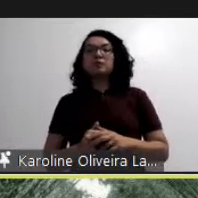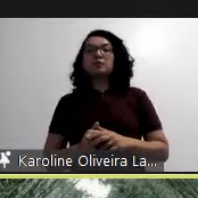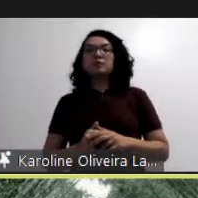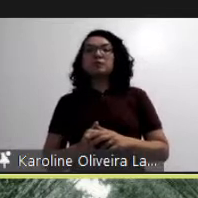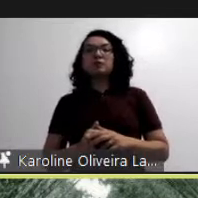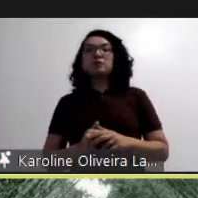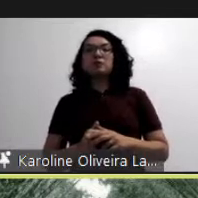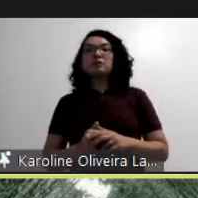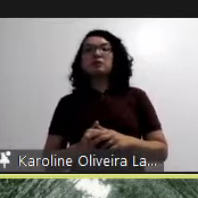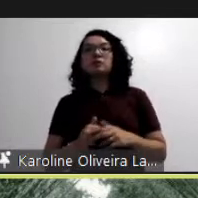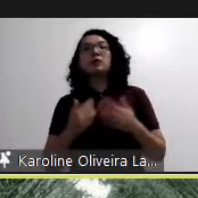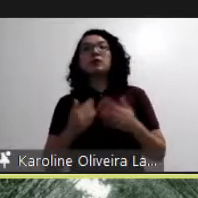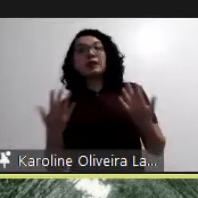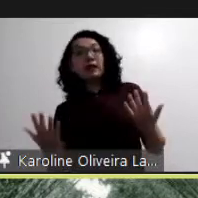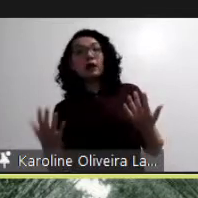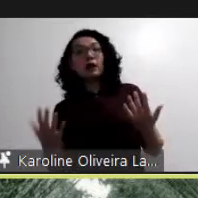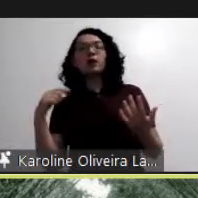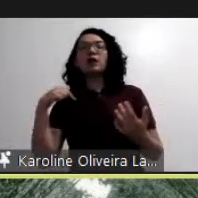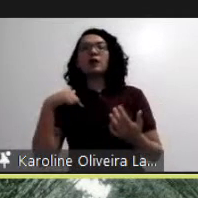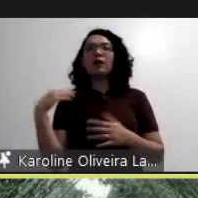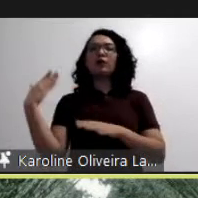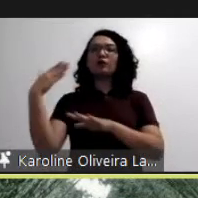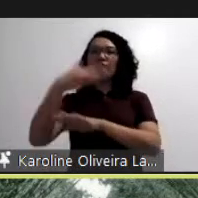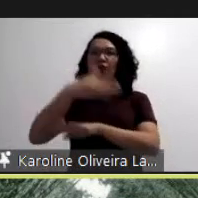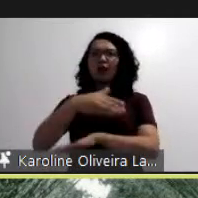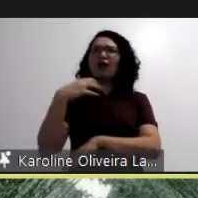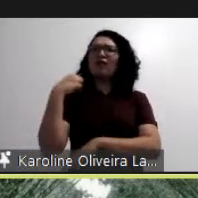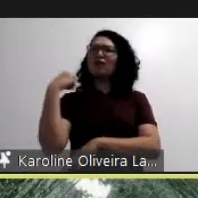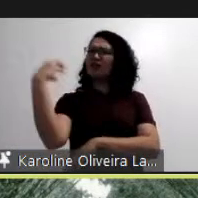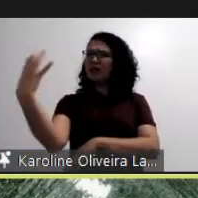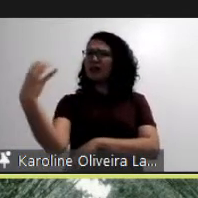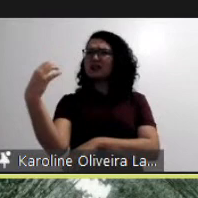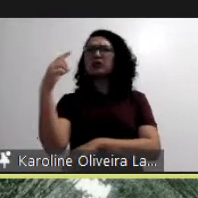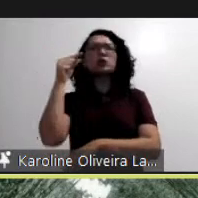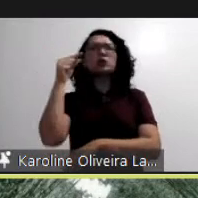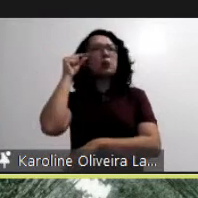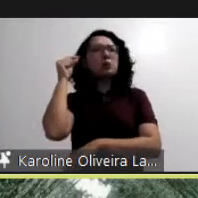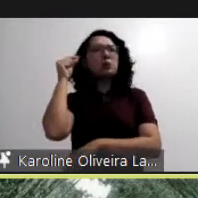souberam que eu era brasileiro, né? Com essa aparência perfeita, de um perfeito brasileiro, né?